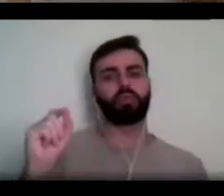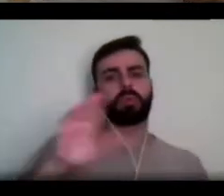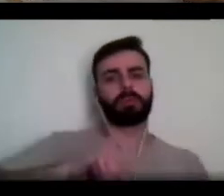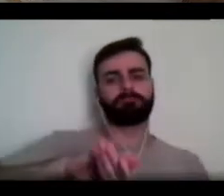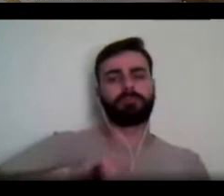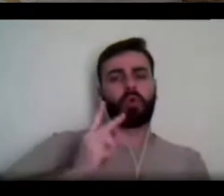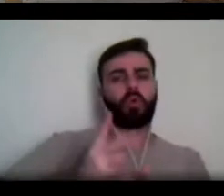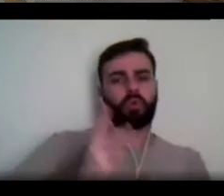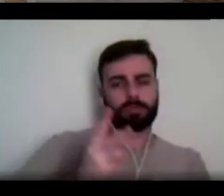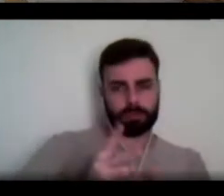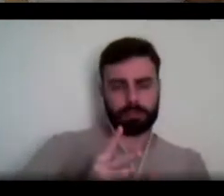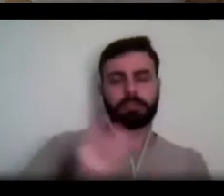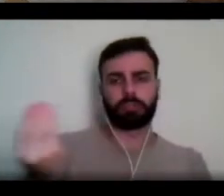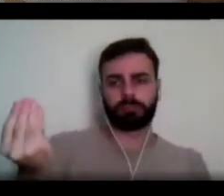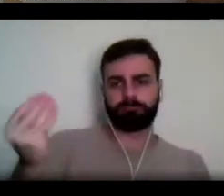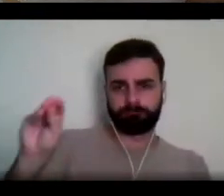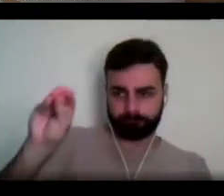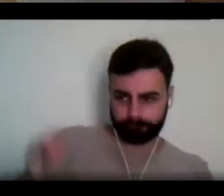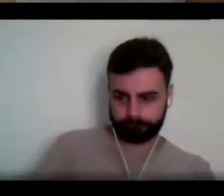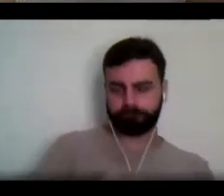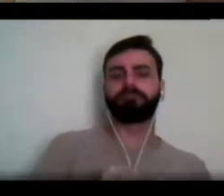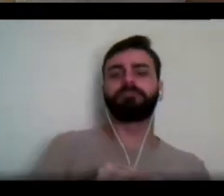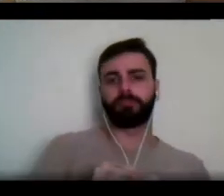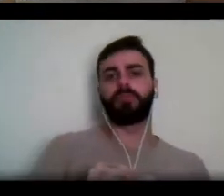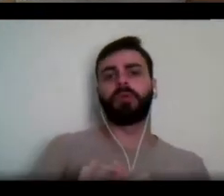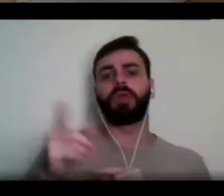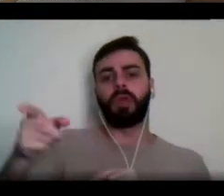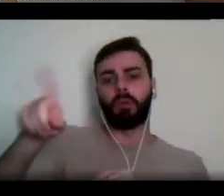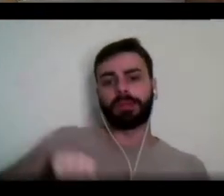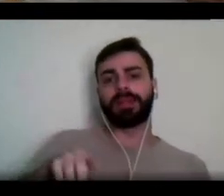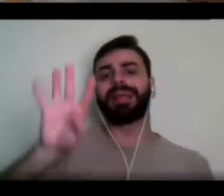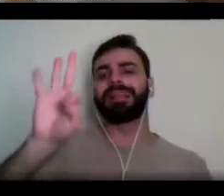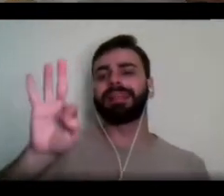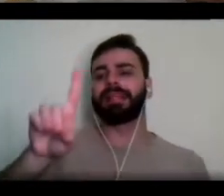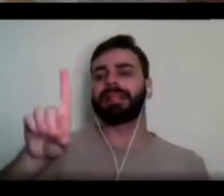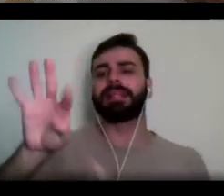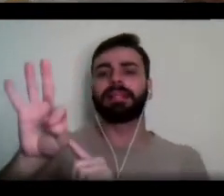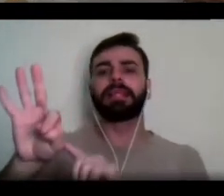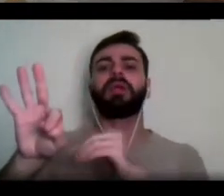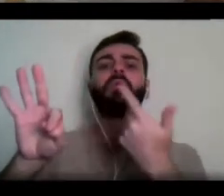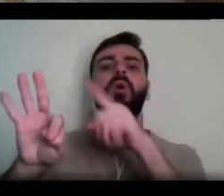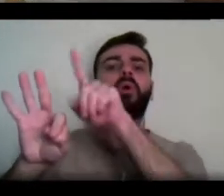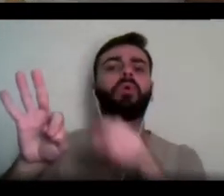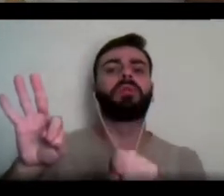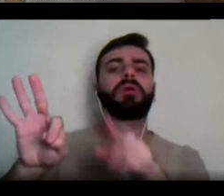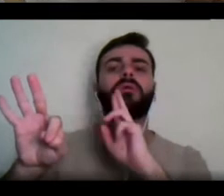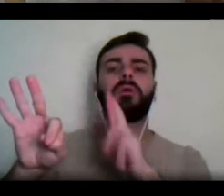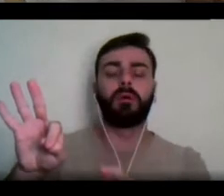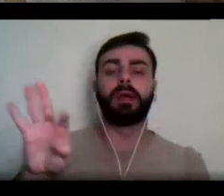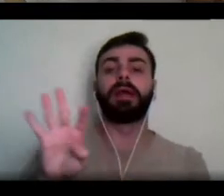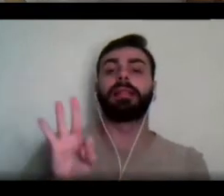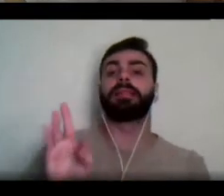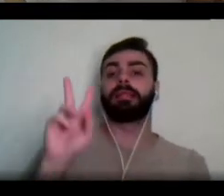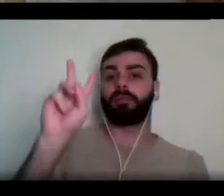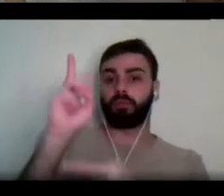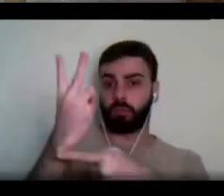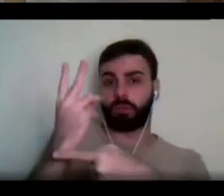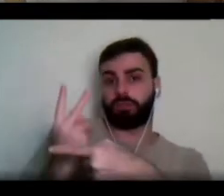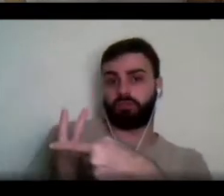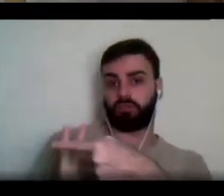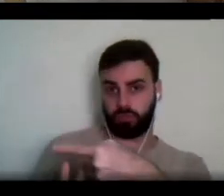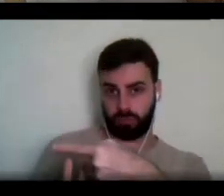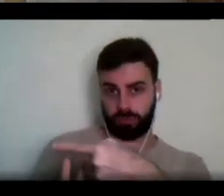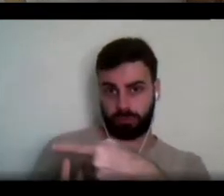eu vou integrar t dt. O que é a integral de t dt? T2 sobre 2. Então, eu tenho que V